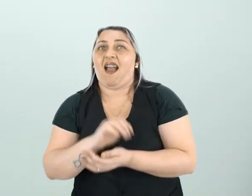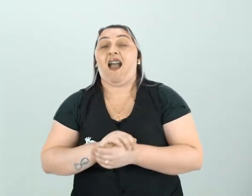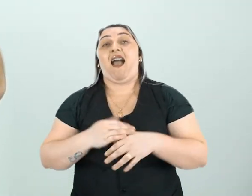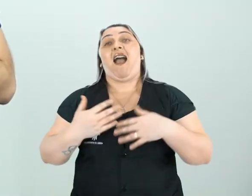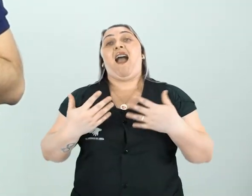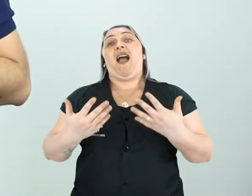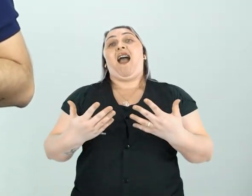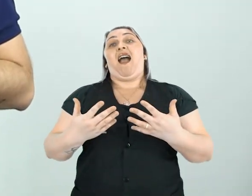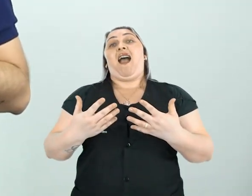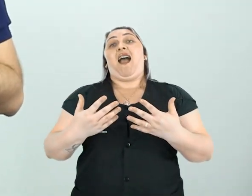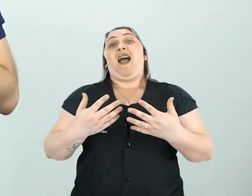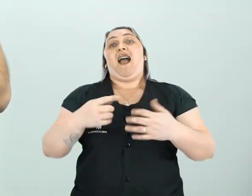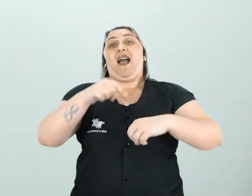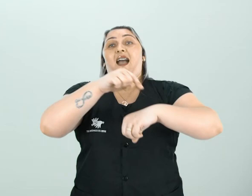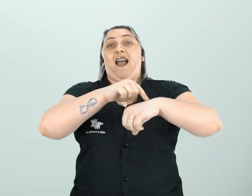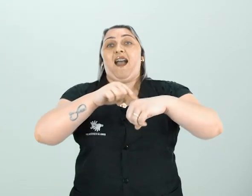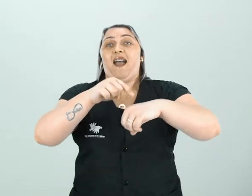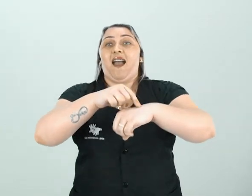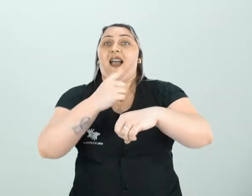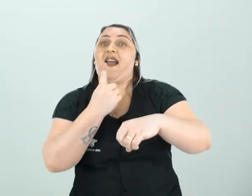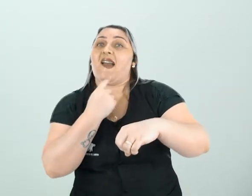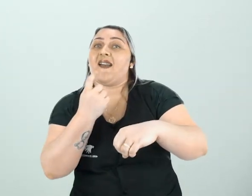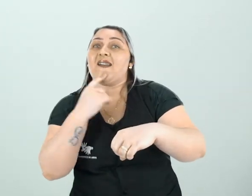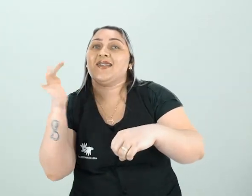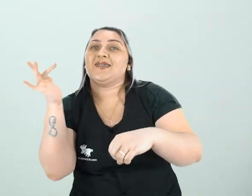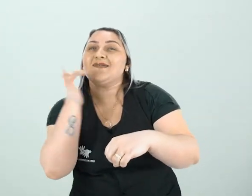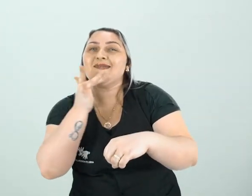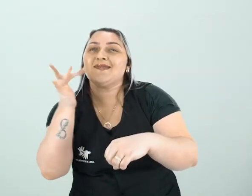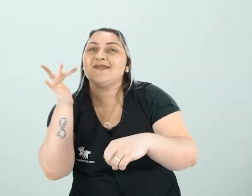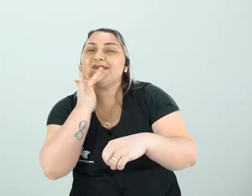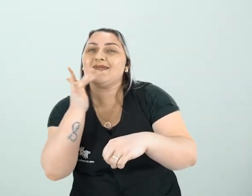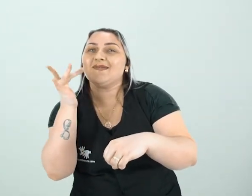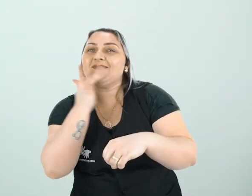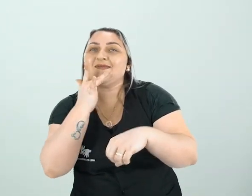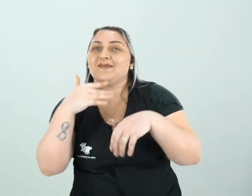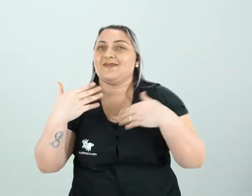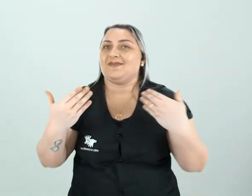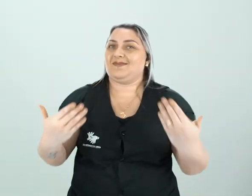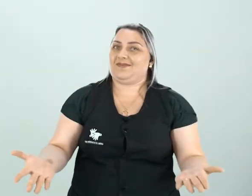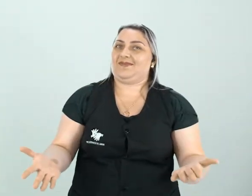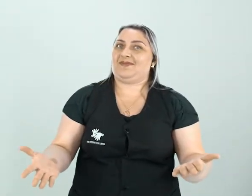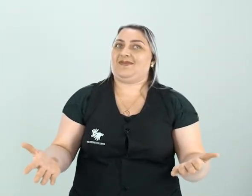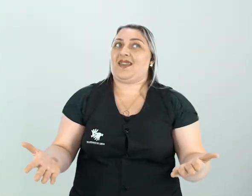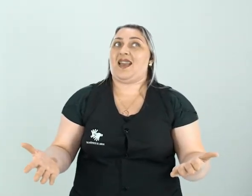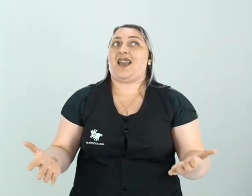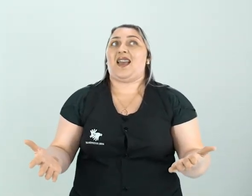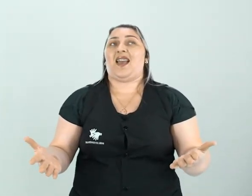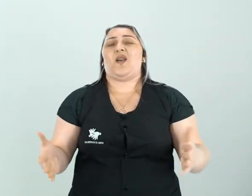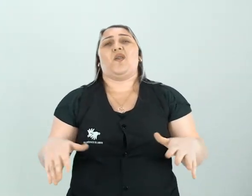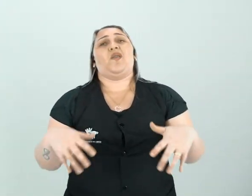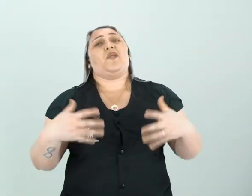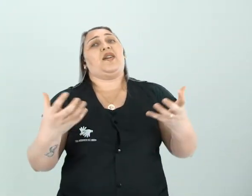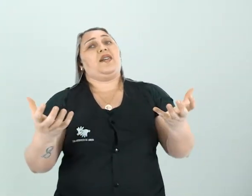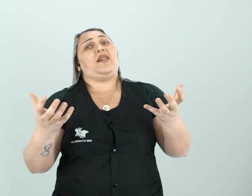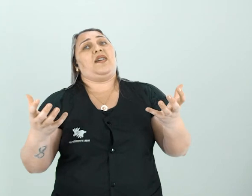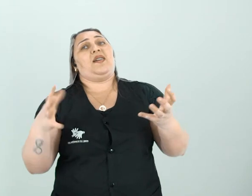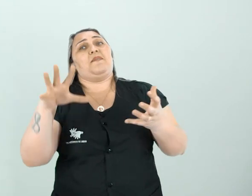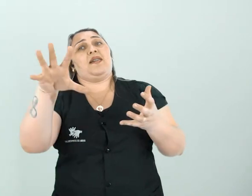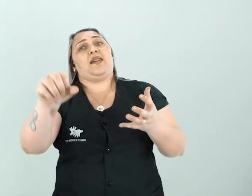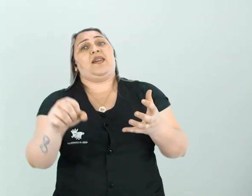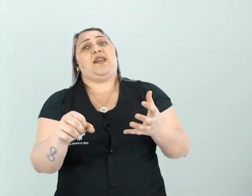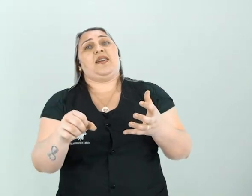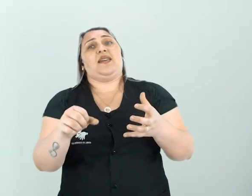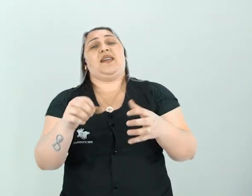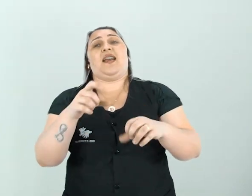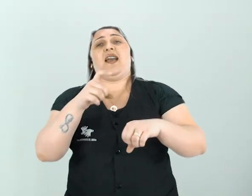Ah, era morangos, né? Ela queria pegar uns morangos gostosos, né? Bem madurinhos. Ou ela queria pegar